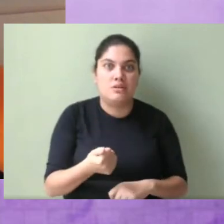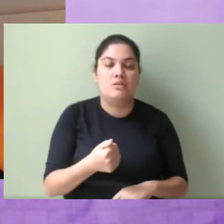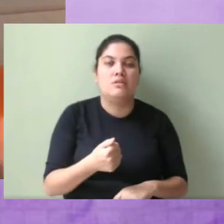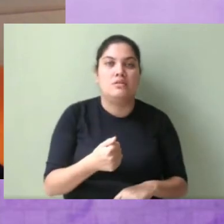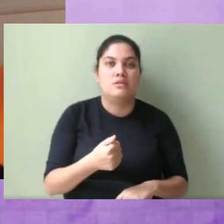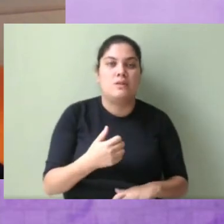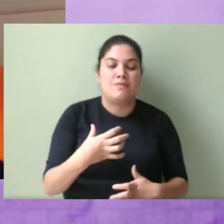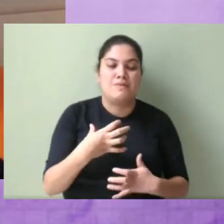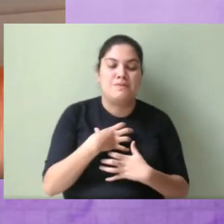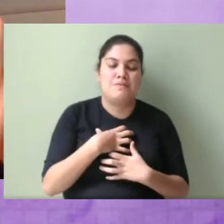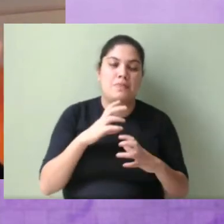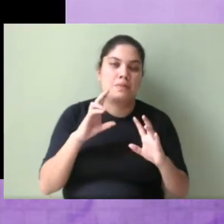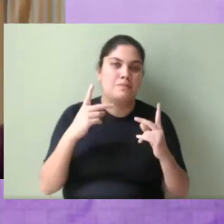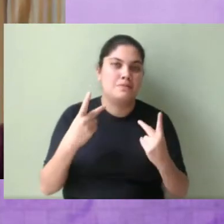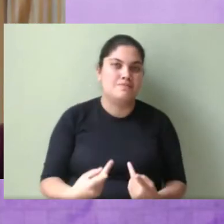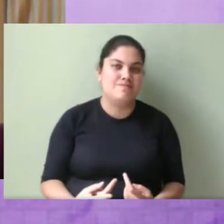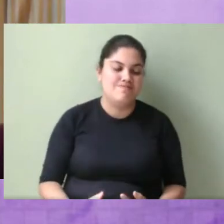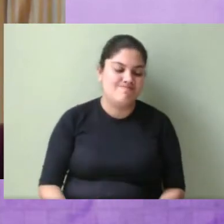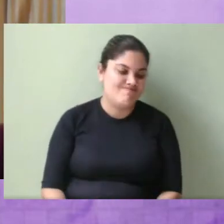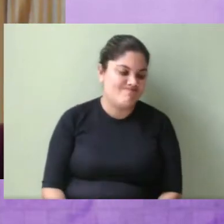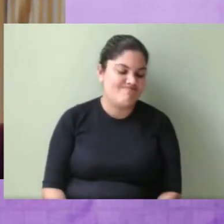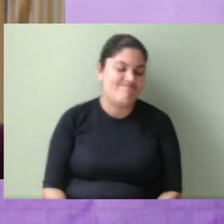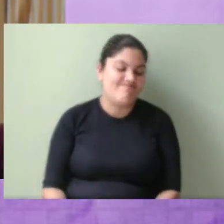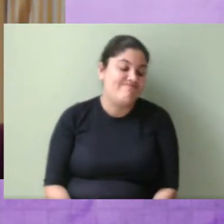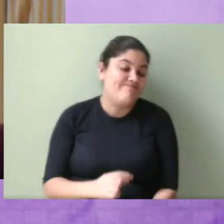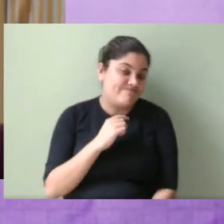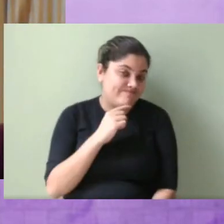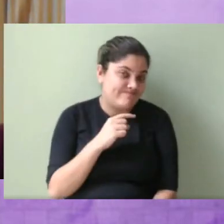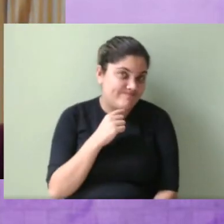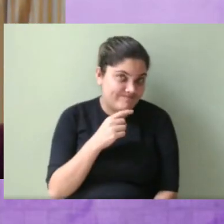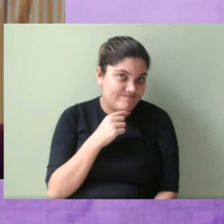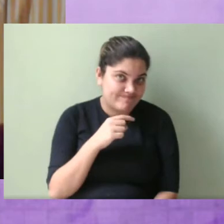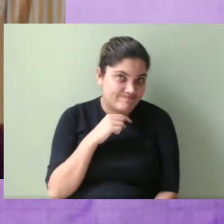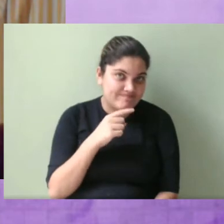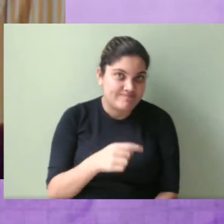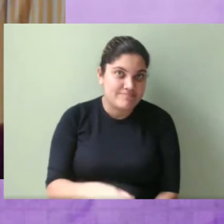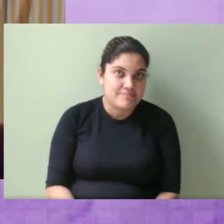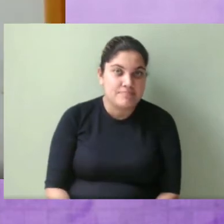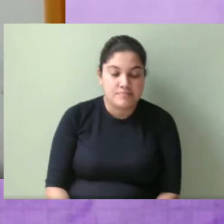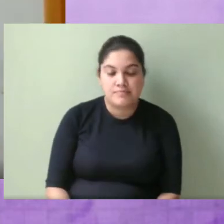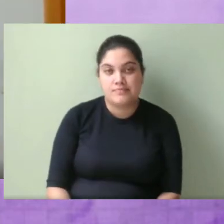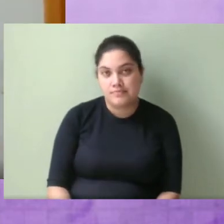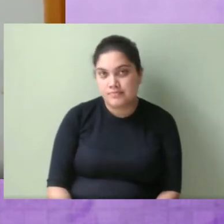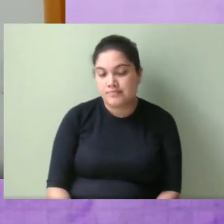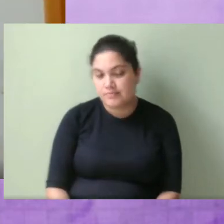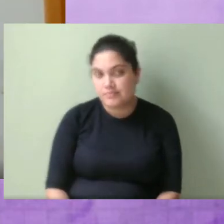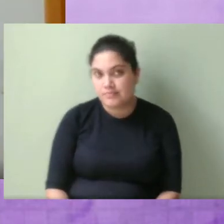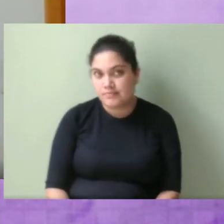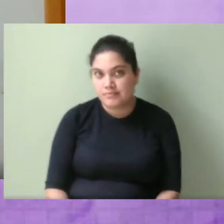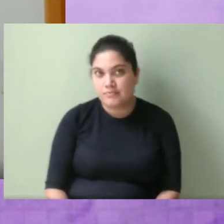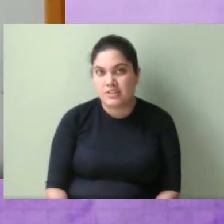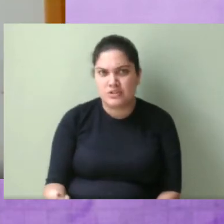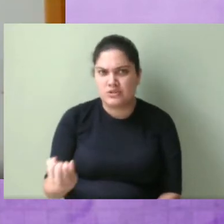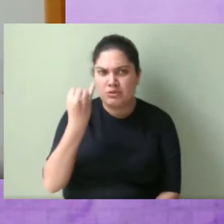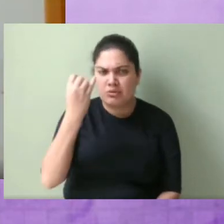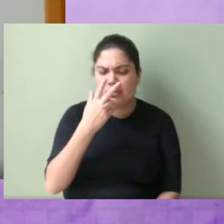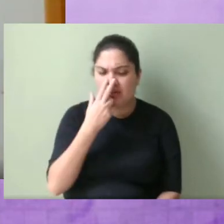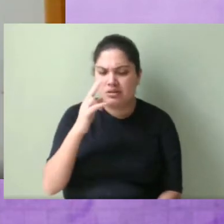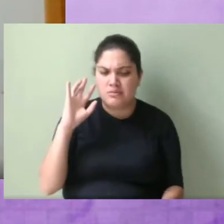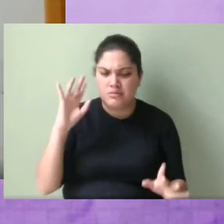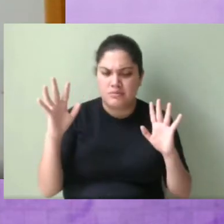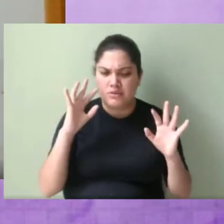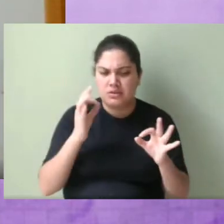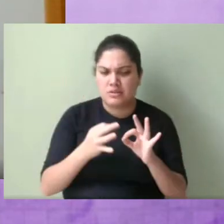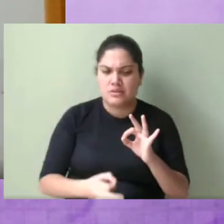Tá todo mundo mudo. Mica, quer falar? Seu microfone está fechado. Não, eu estou achando super importante tudo que está